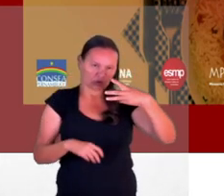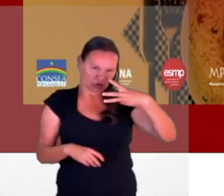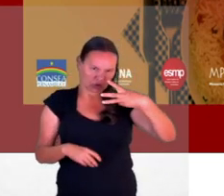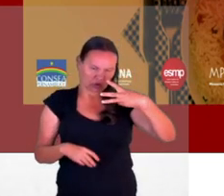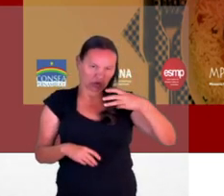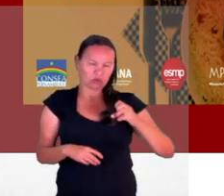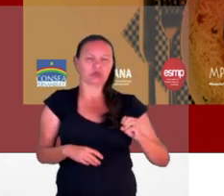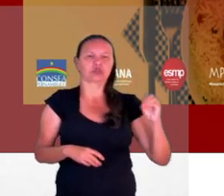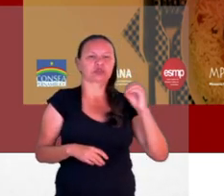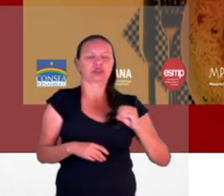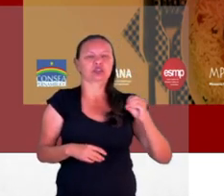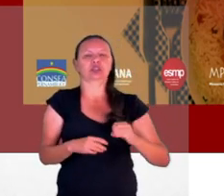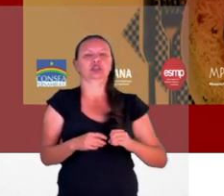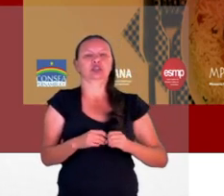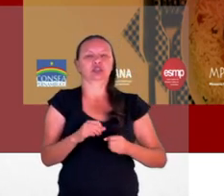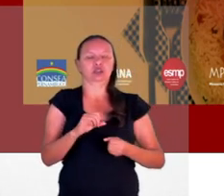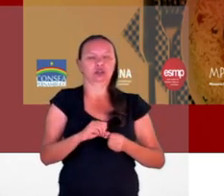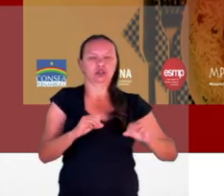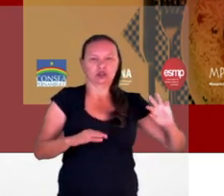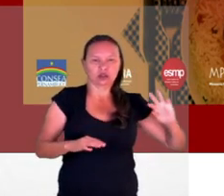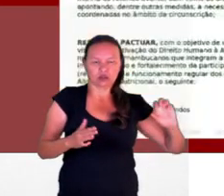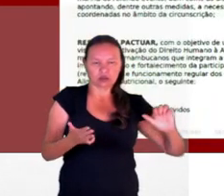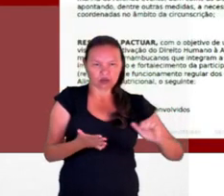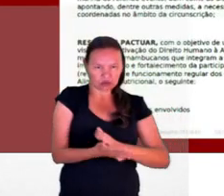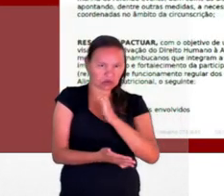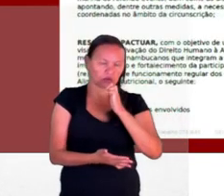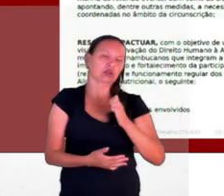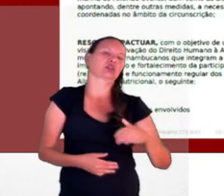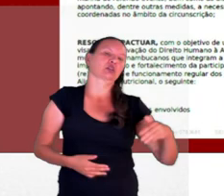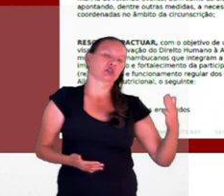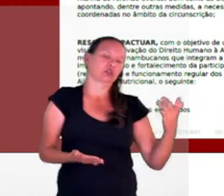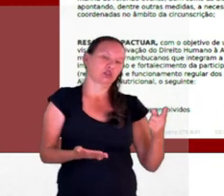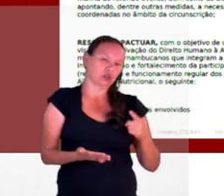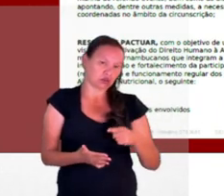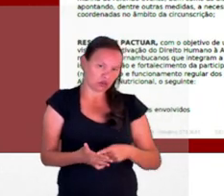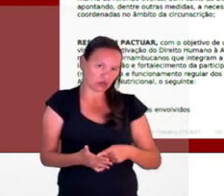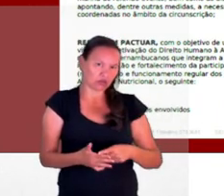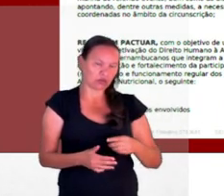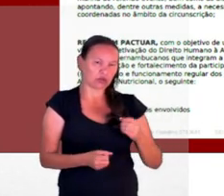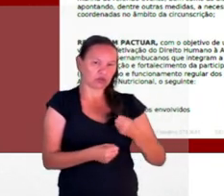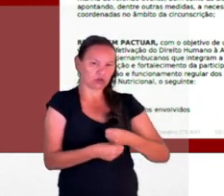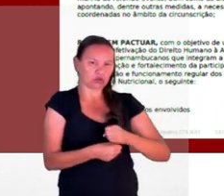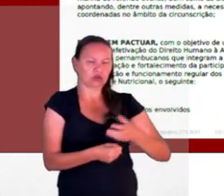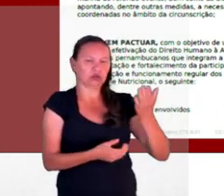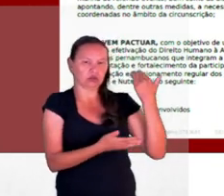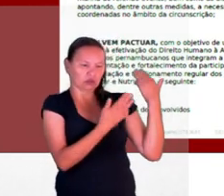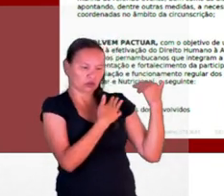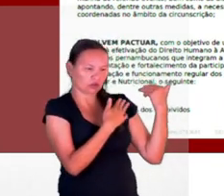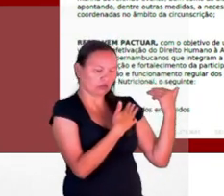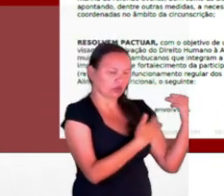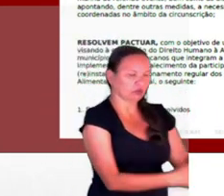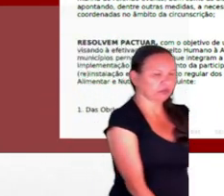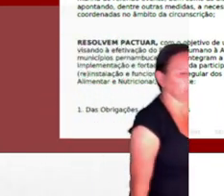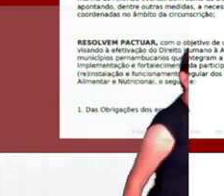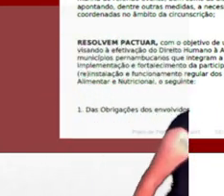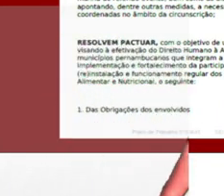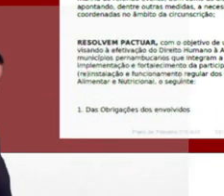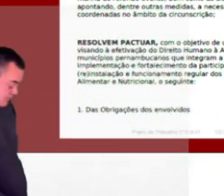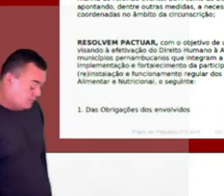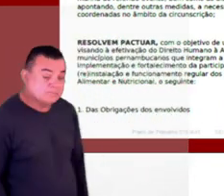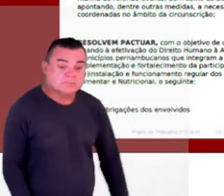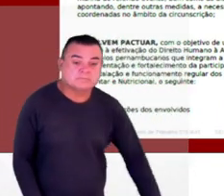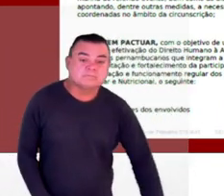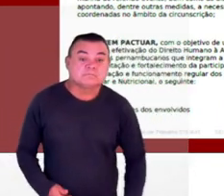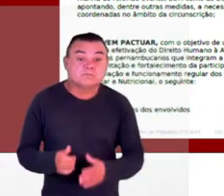oficina né Isso vai acontecer até o final do ano que vem e estamos elaborando termos de